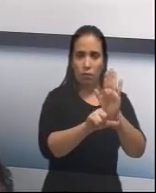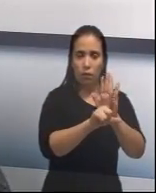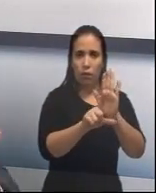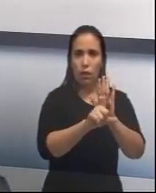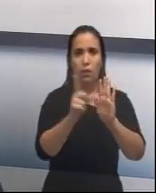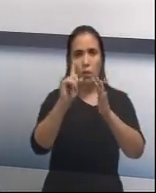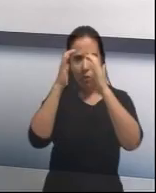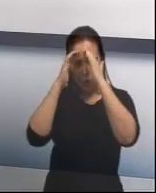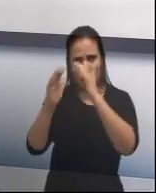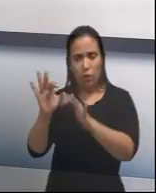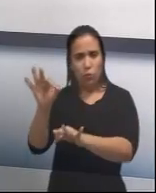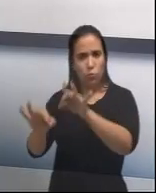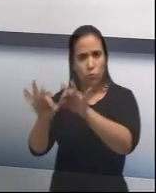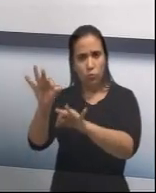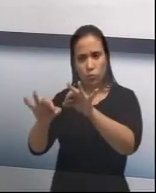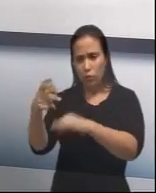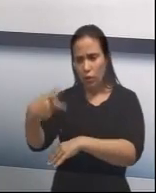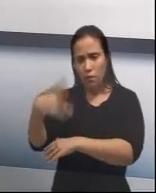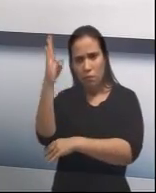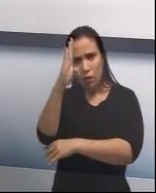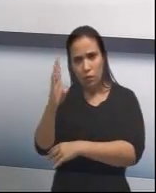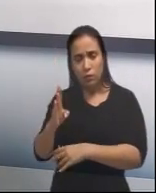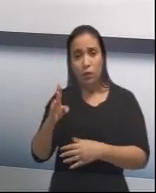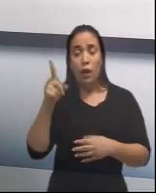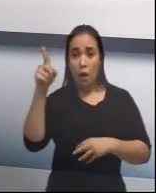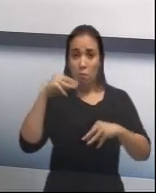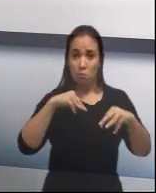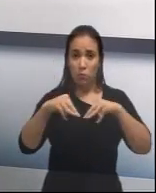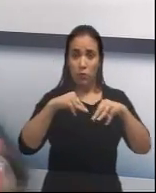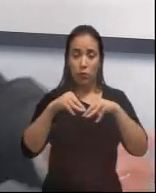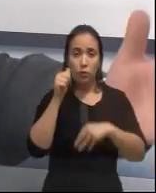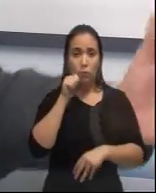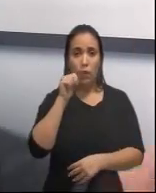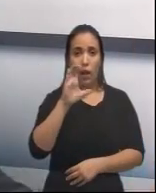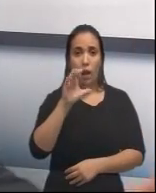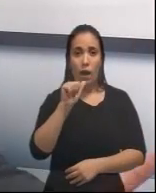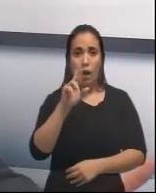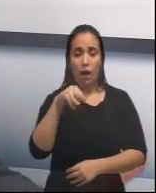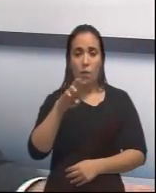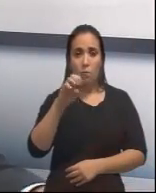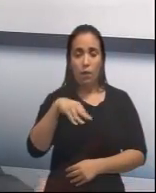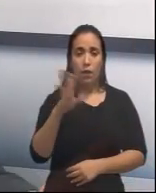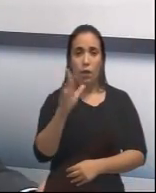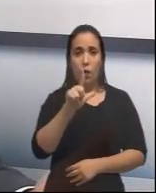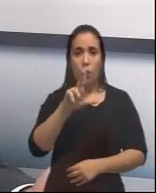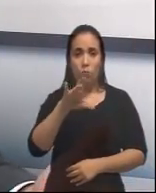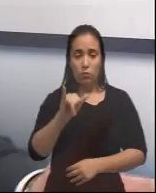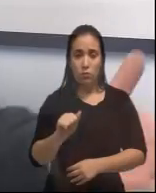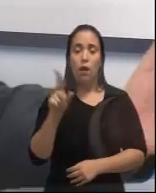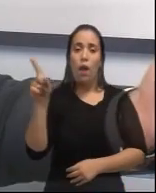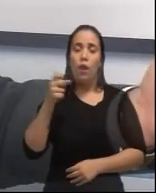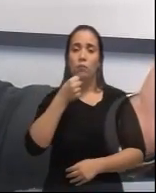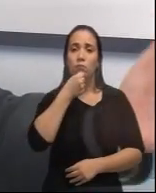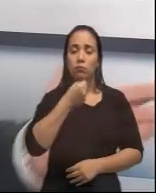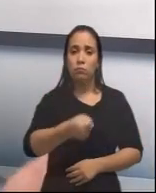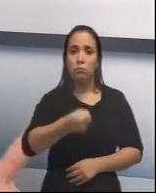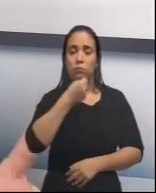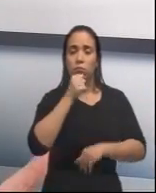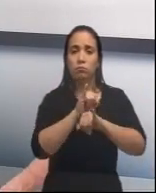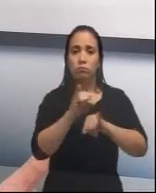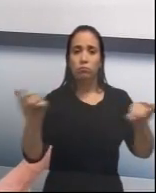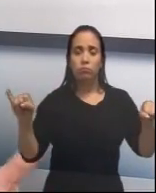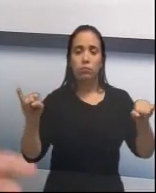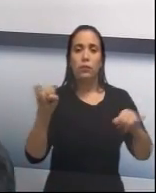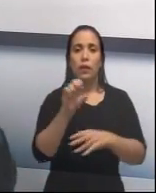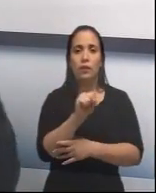da justiça brasileira, ao ponto da ministra Carmen Lúcia ter que responder na abertura dos trabalhos do Supremo